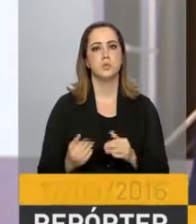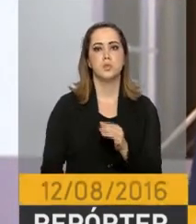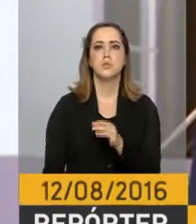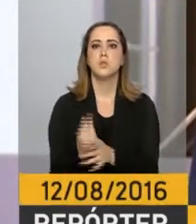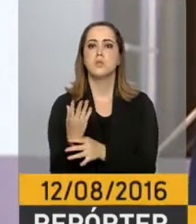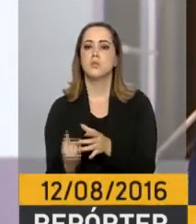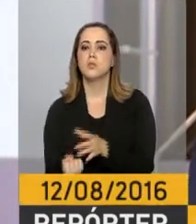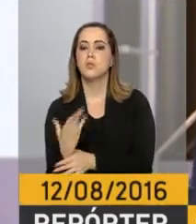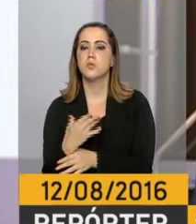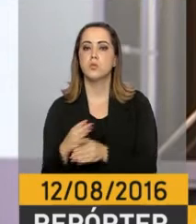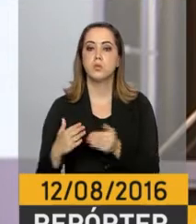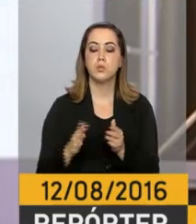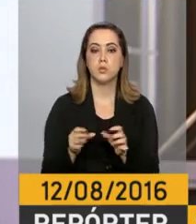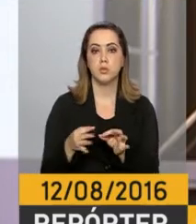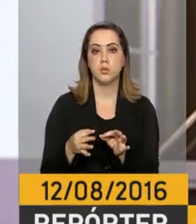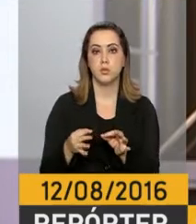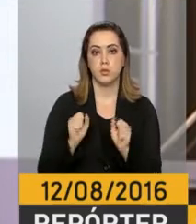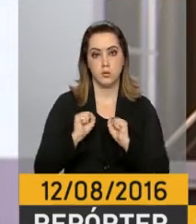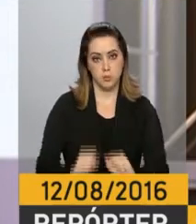mercado de longo prazo.